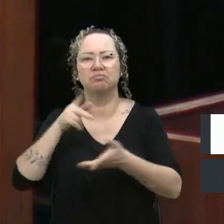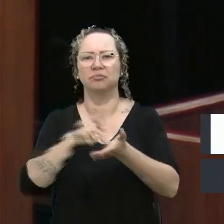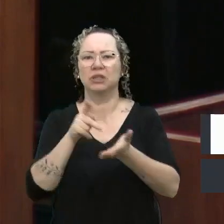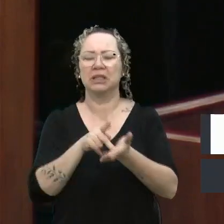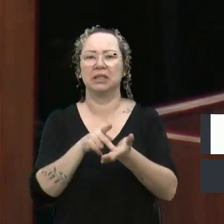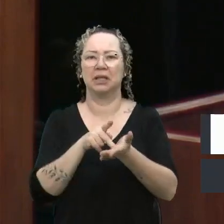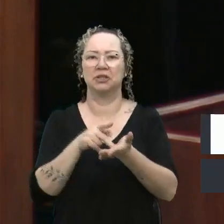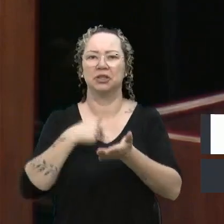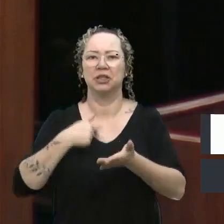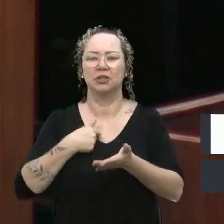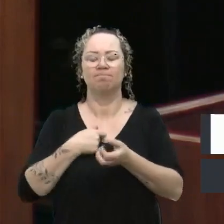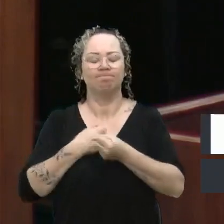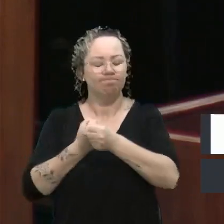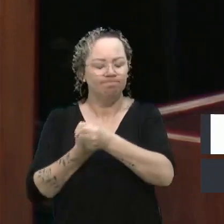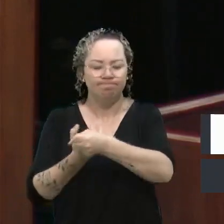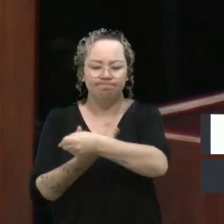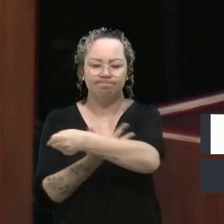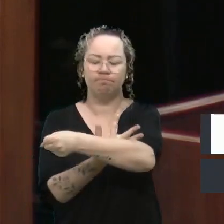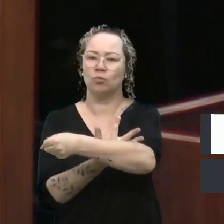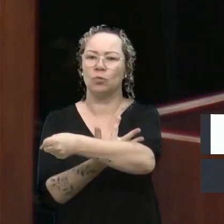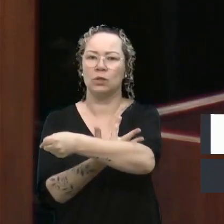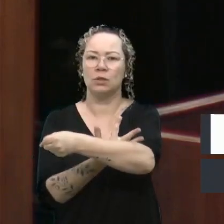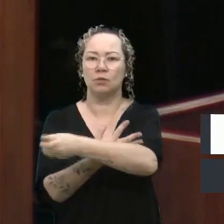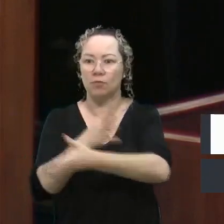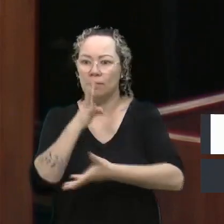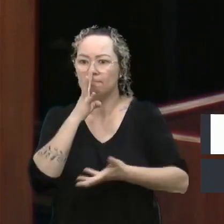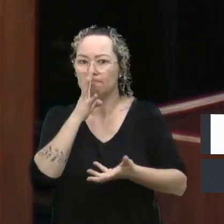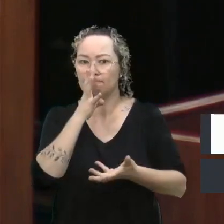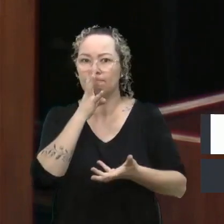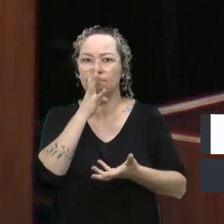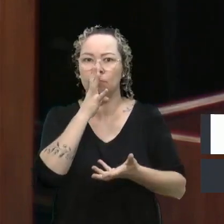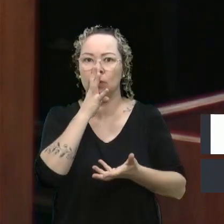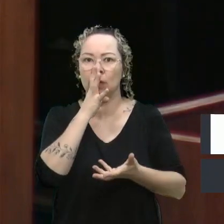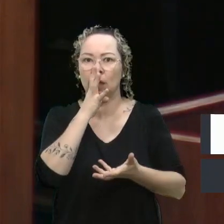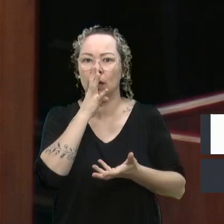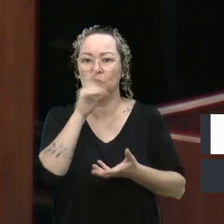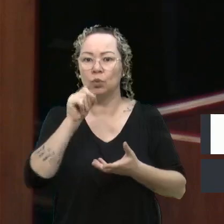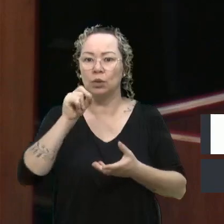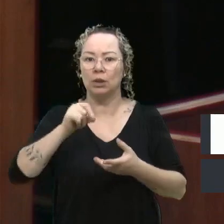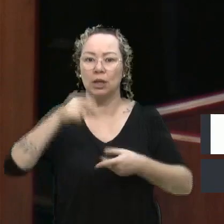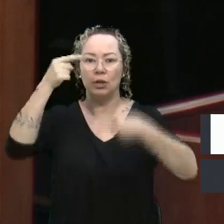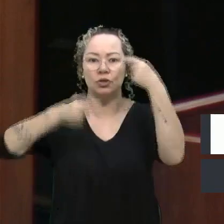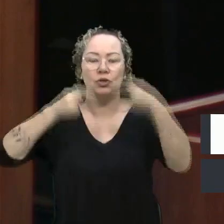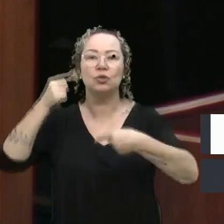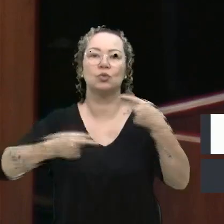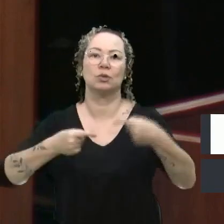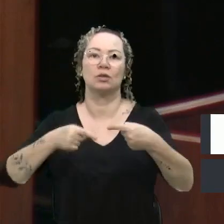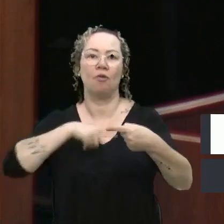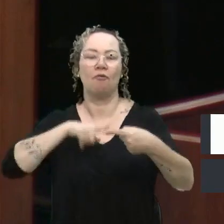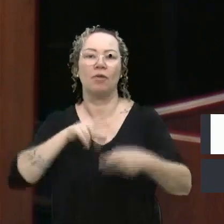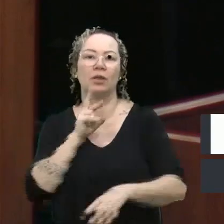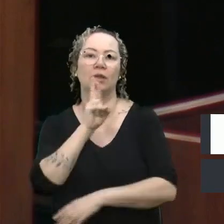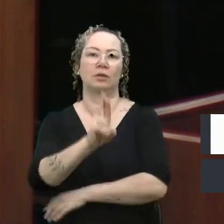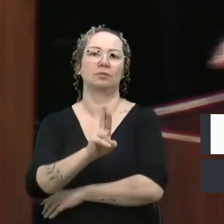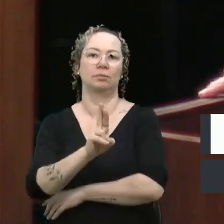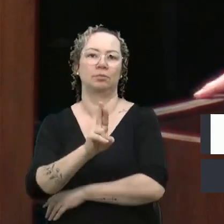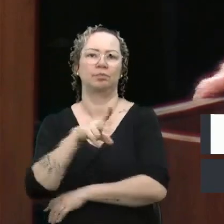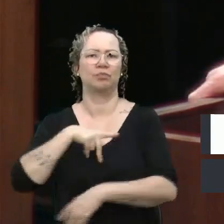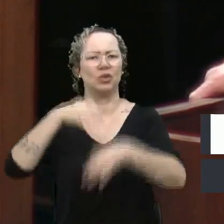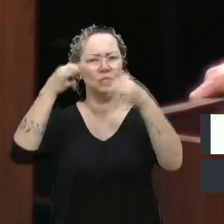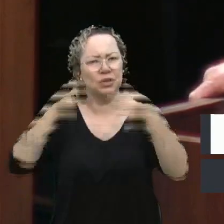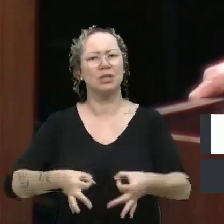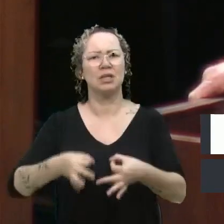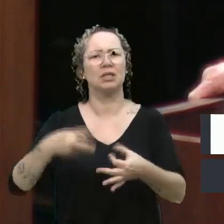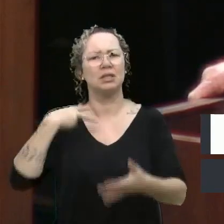fiquei motivado, impressionado pelo resultado que essa discussão vai trazer. Tenho certeza absoluta,